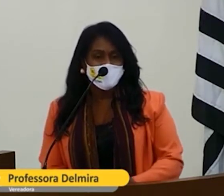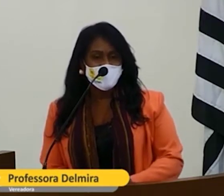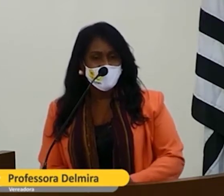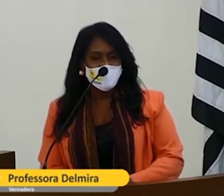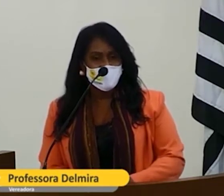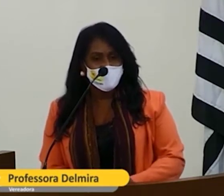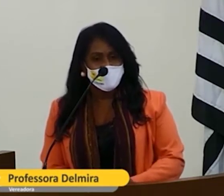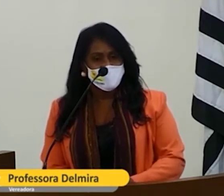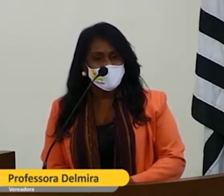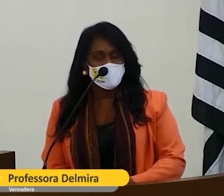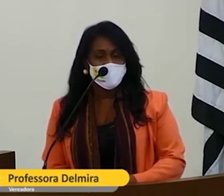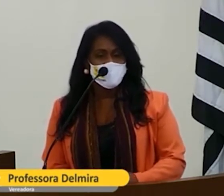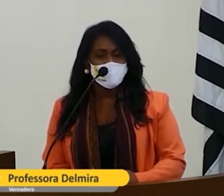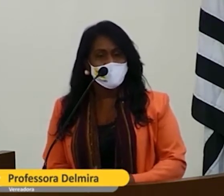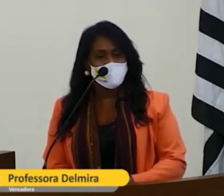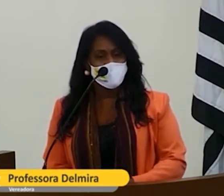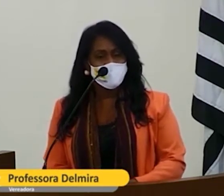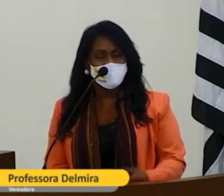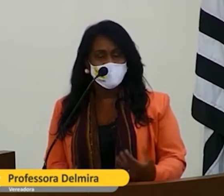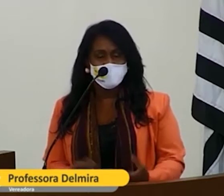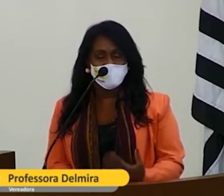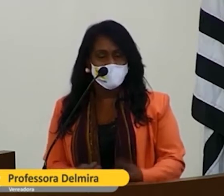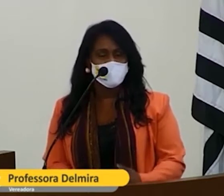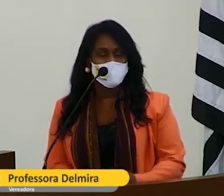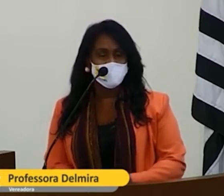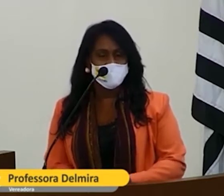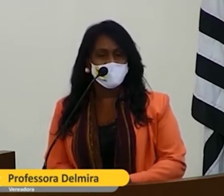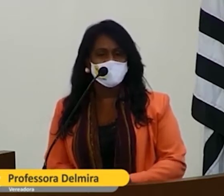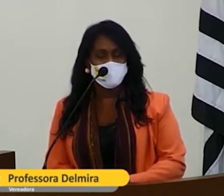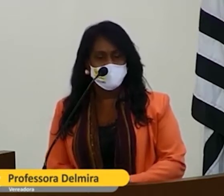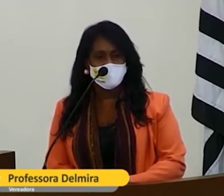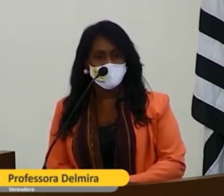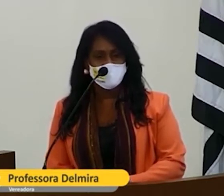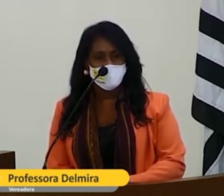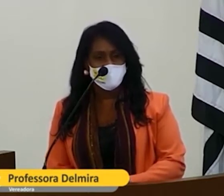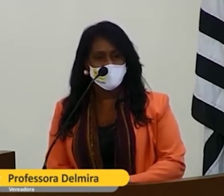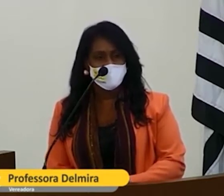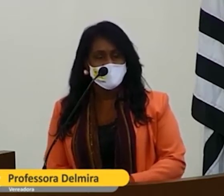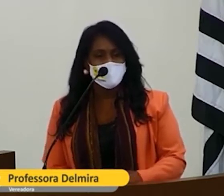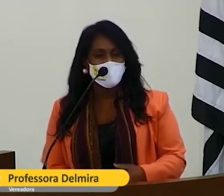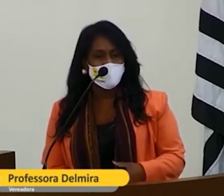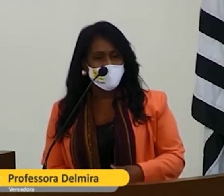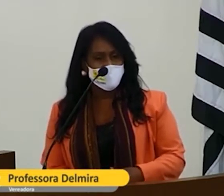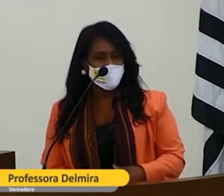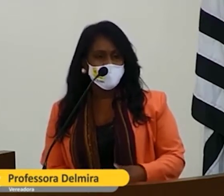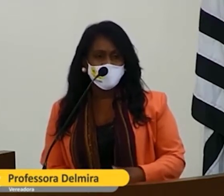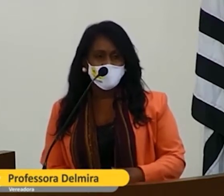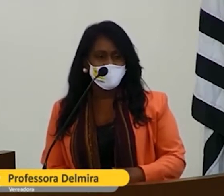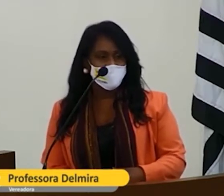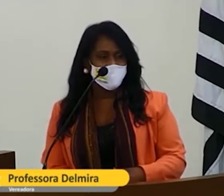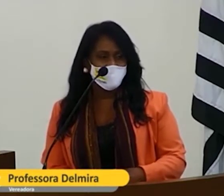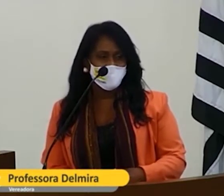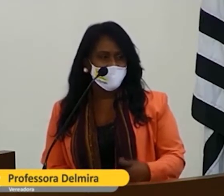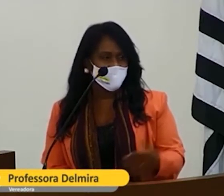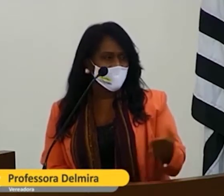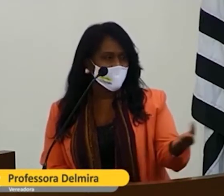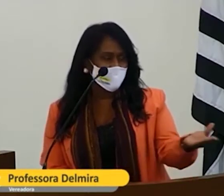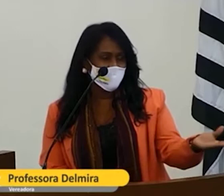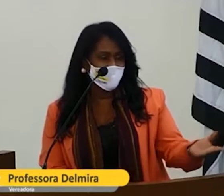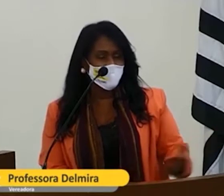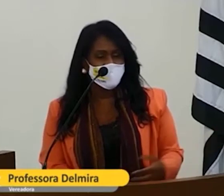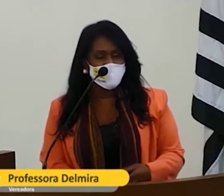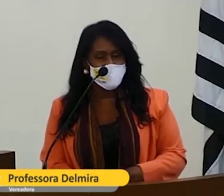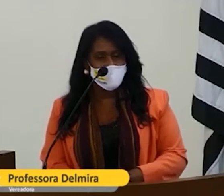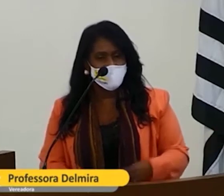Essa vereadora, eu tenho lutado, desde a outra época que eu estava como vereadora, Ponte da Roseta, vocês sabem, às vezes